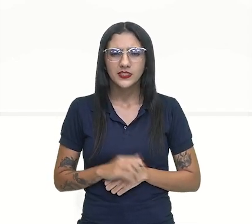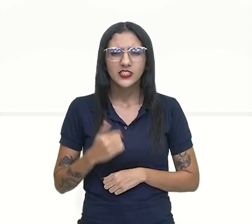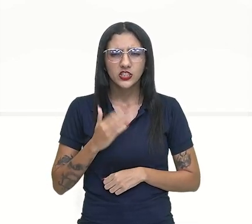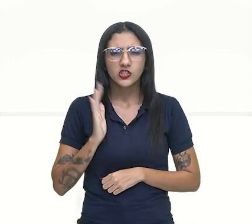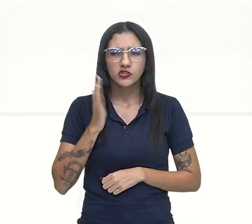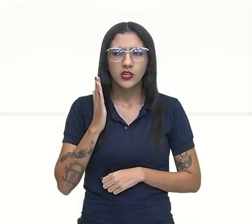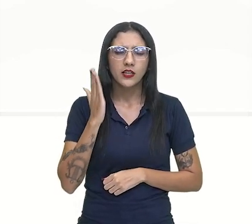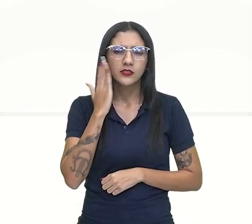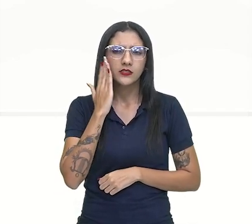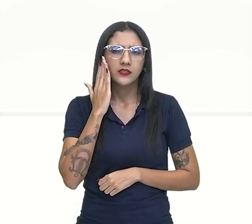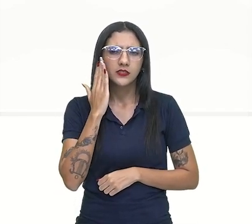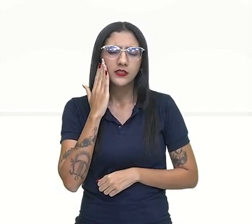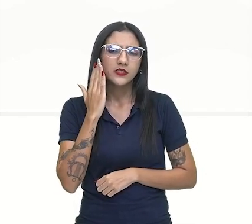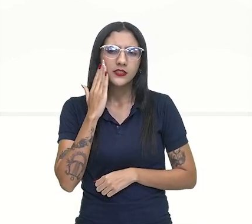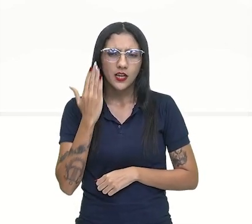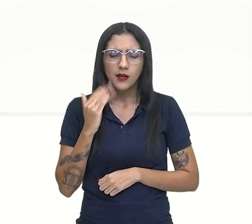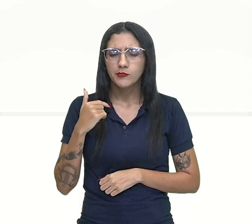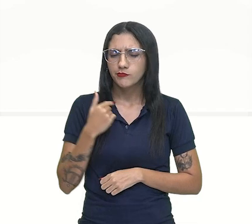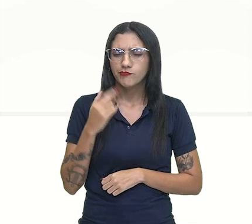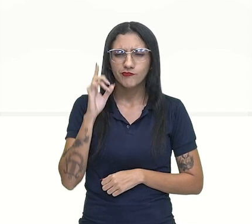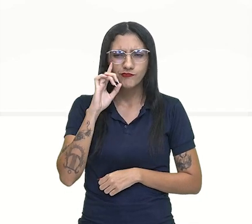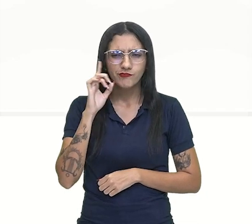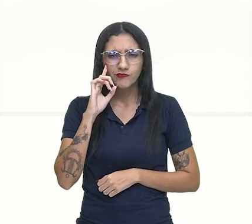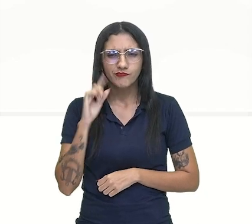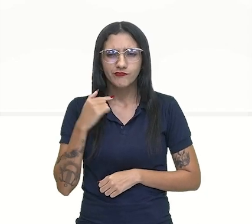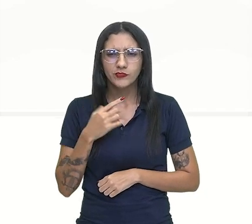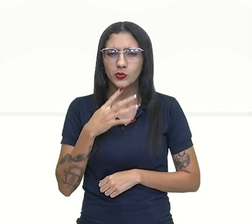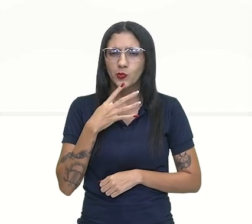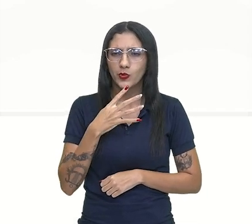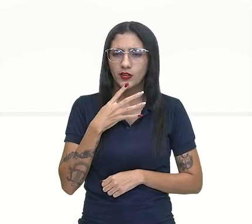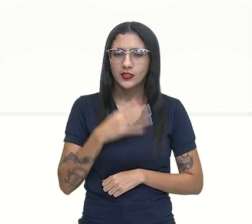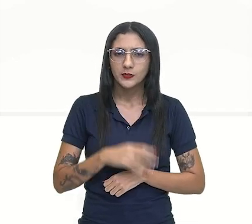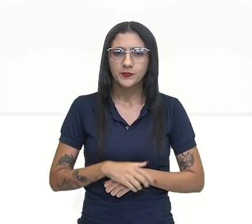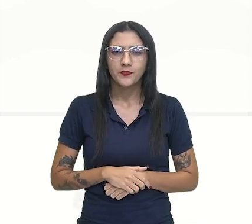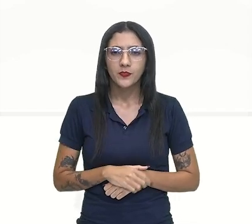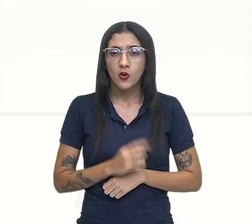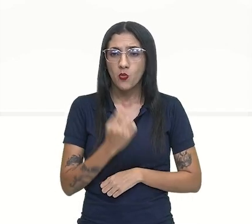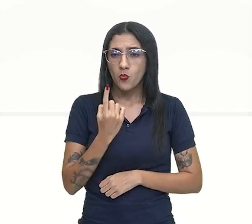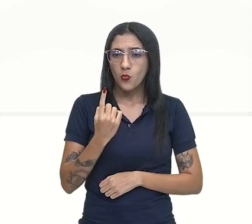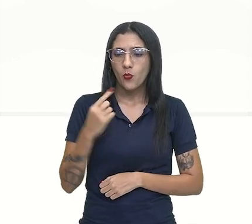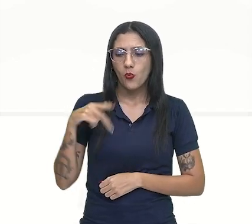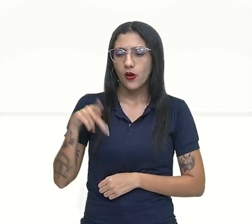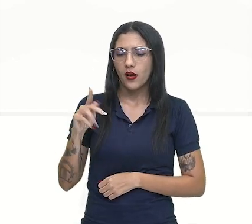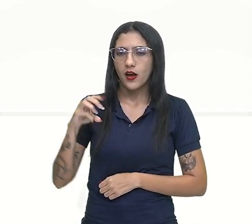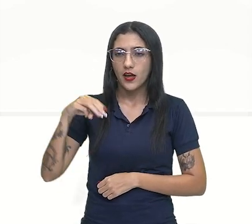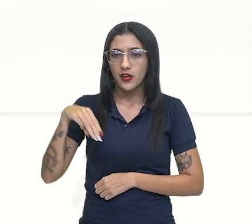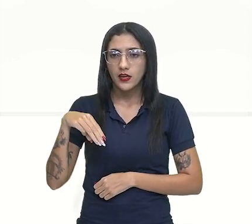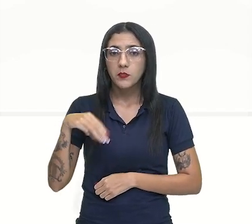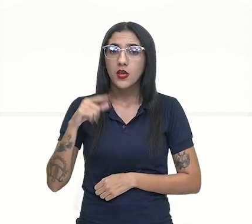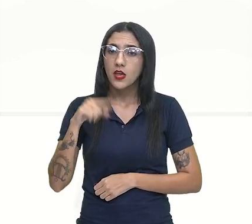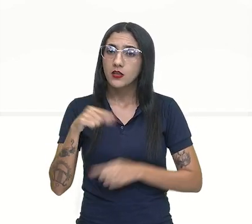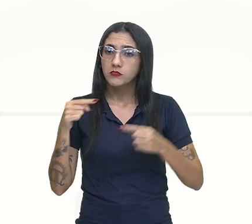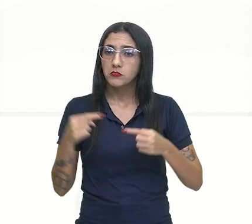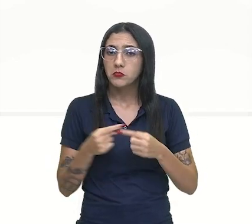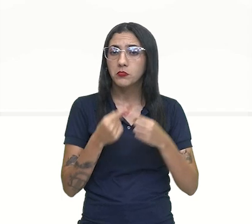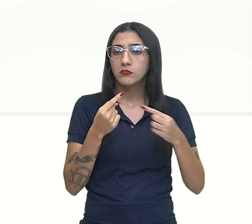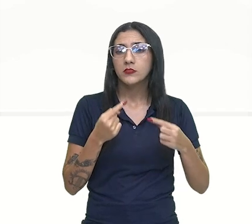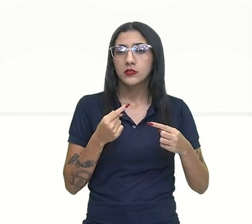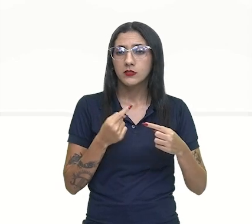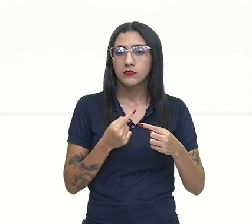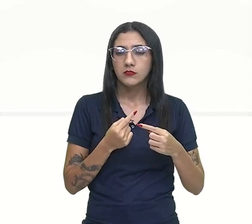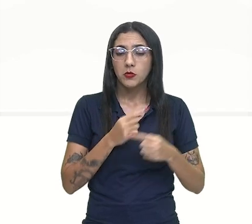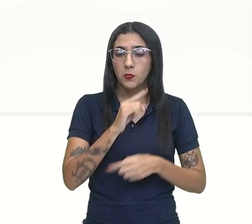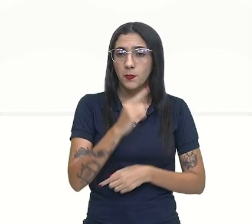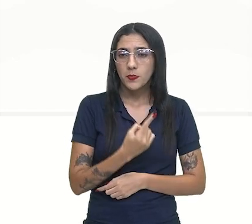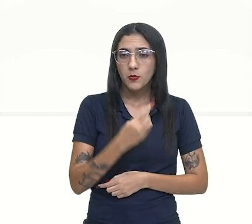né, até em função do nosso dia a dia, que 1 km é igual a 1.000 metros,